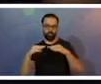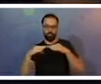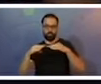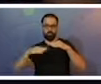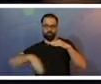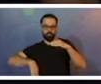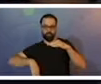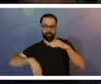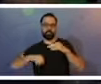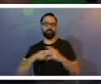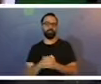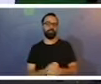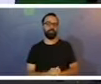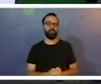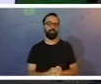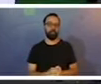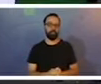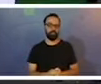para o item B.